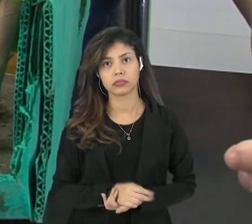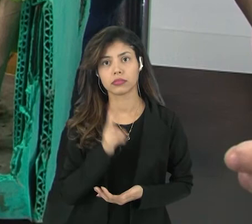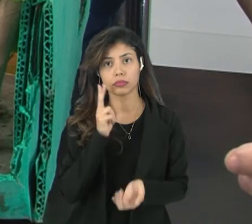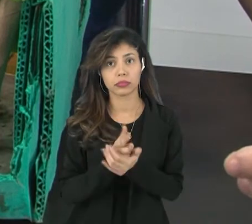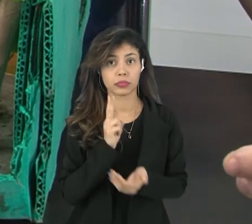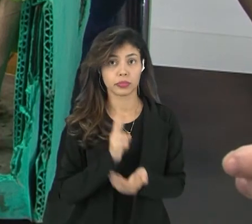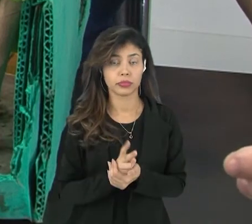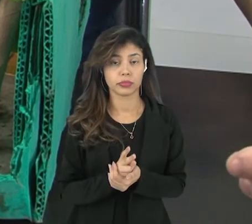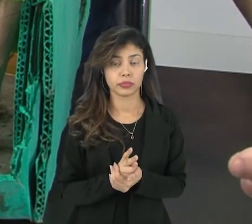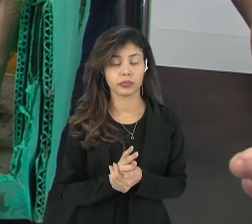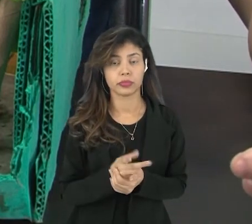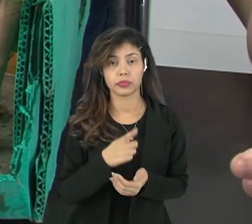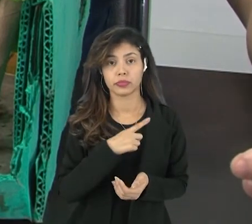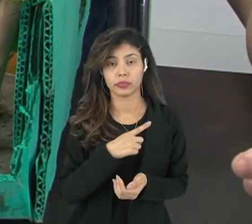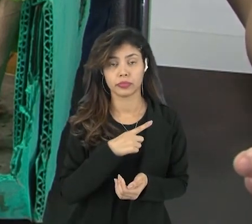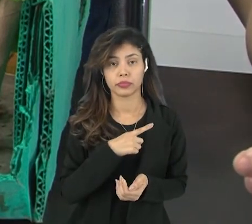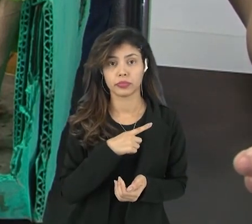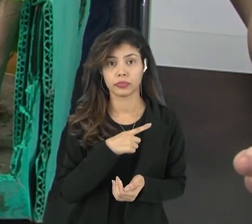Sempre tem aquelas